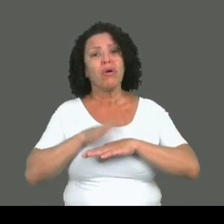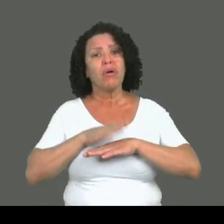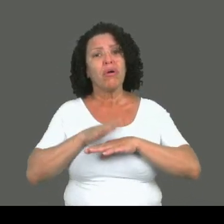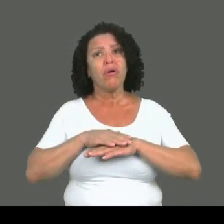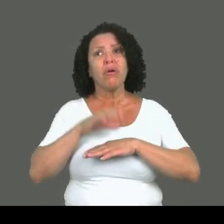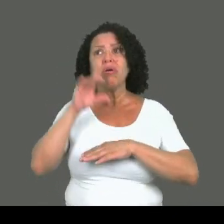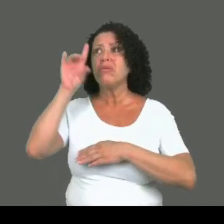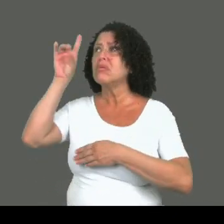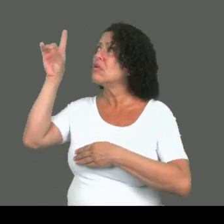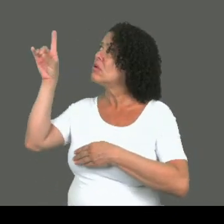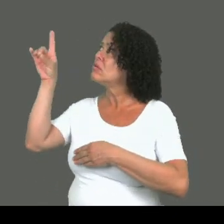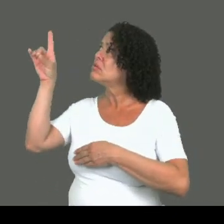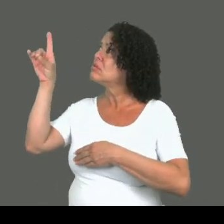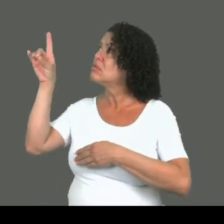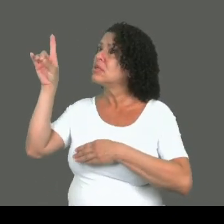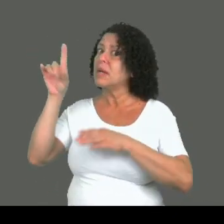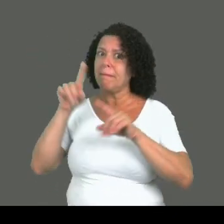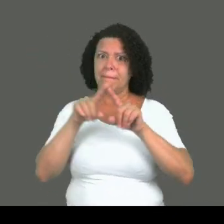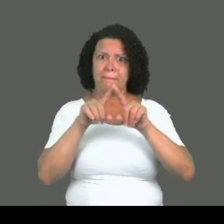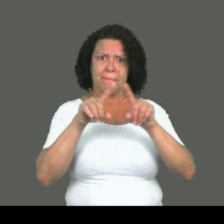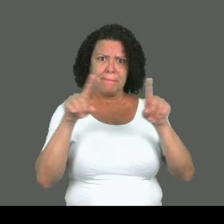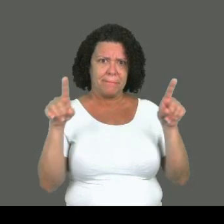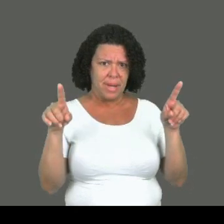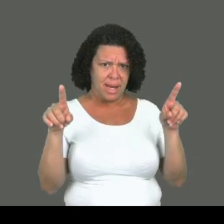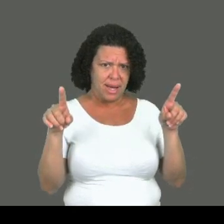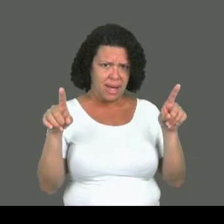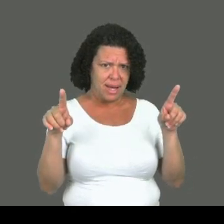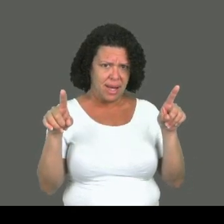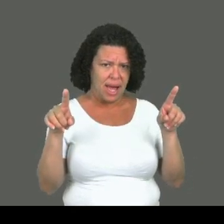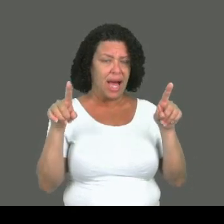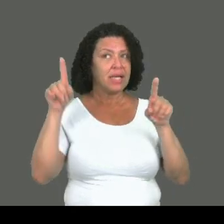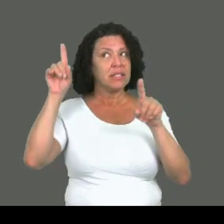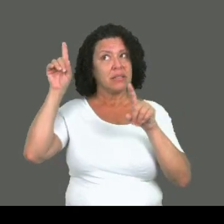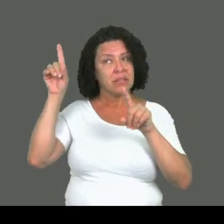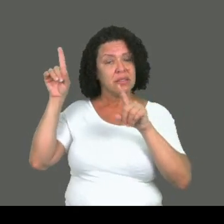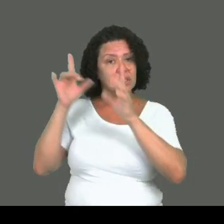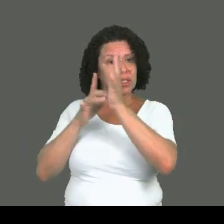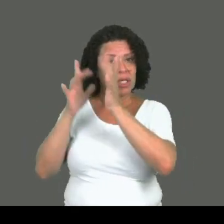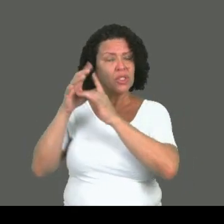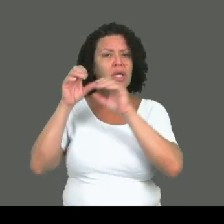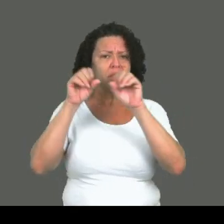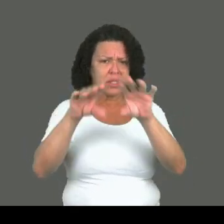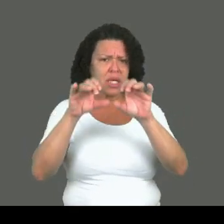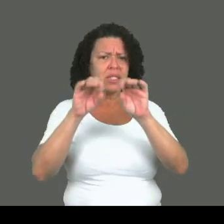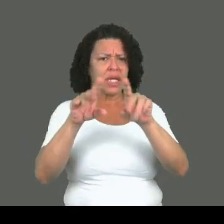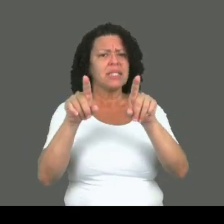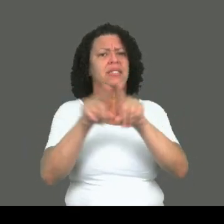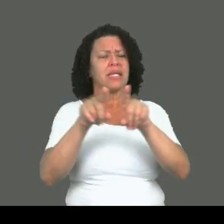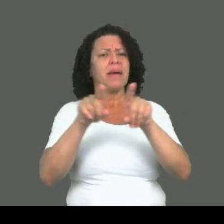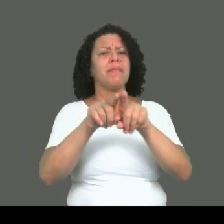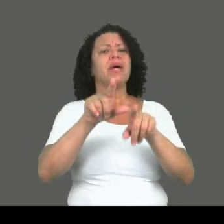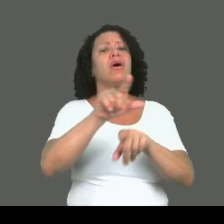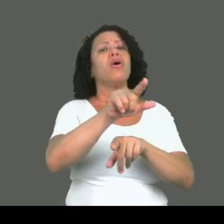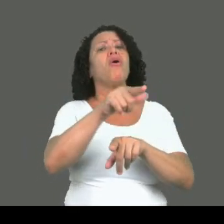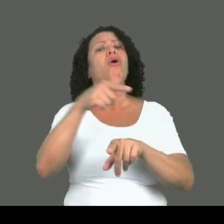divina, mas nas entrelinhas de seus ensinamentos, ele também destaca outro